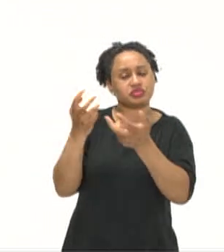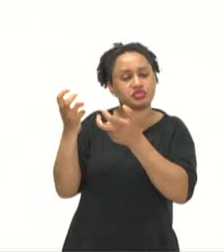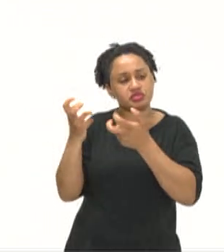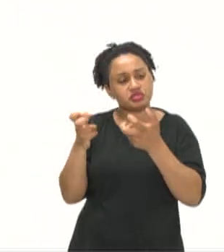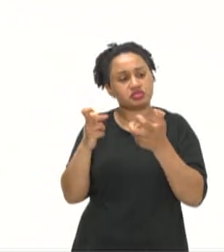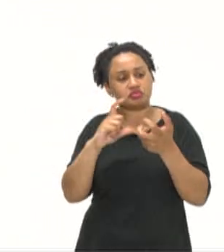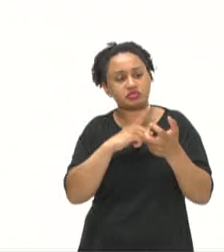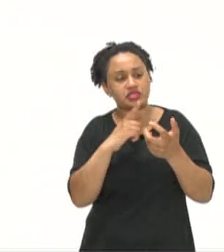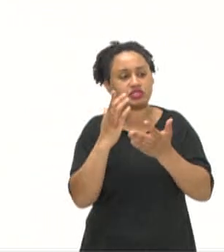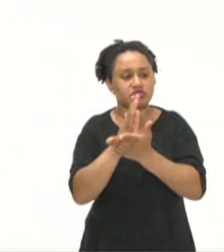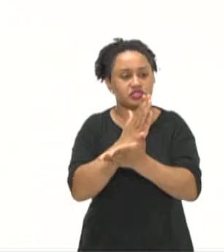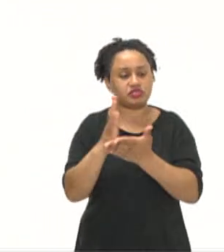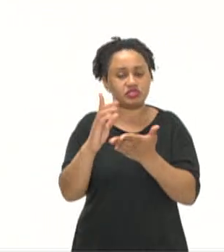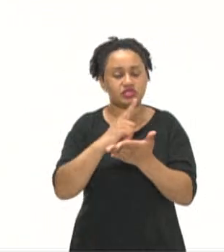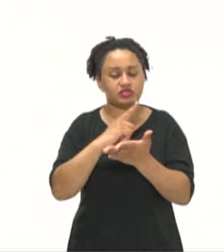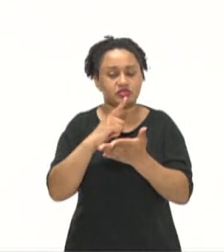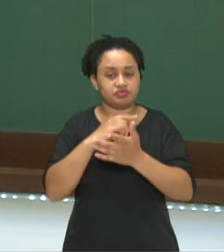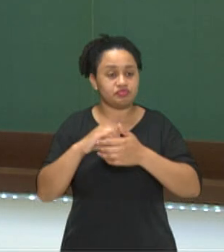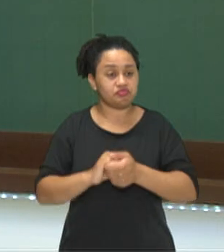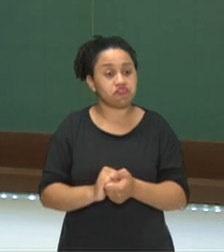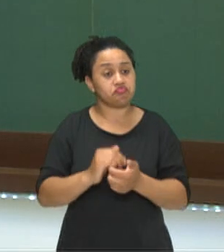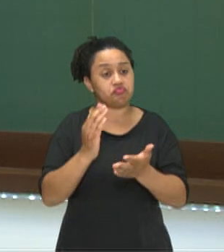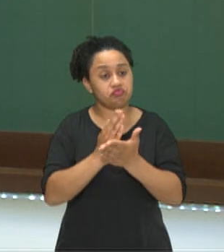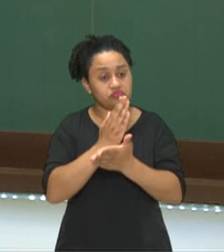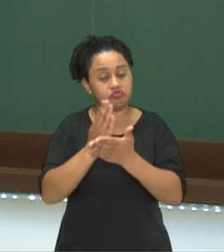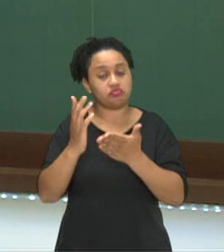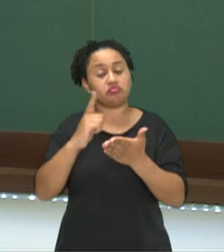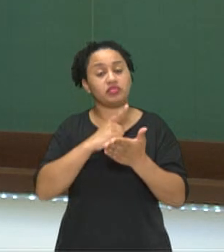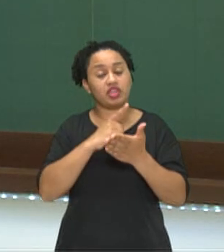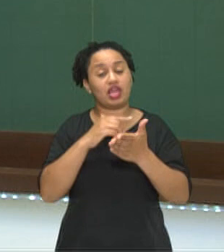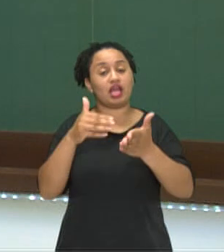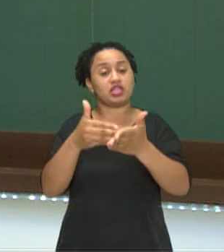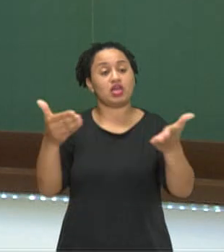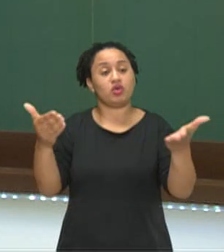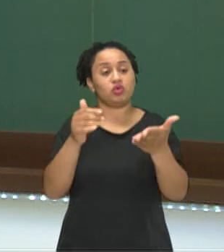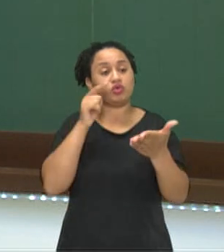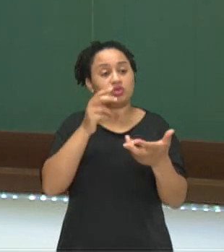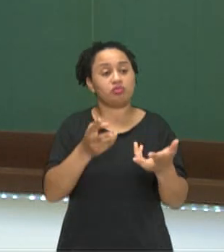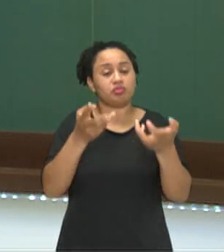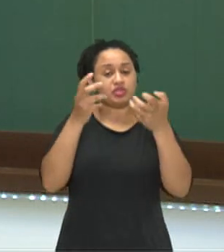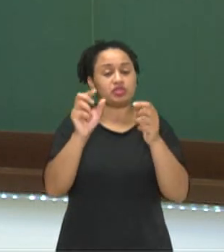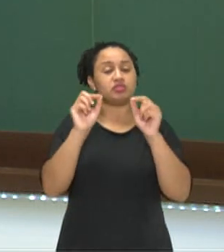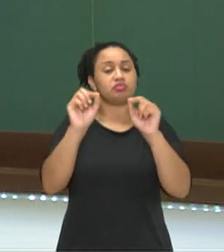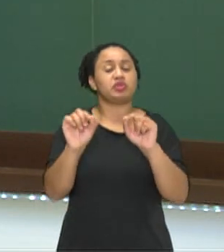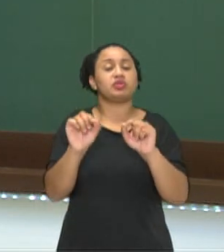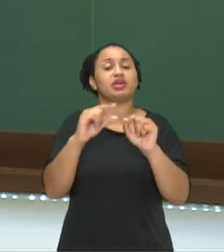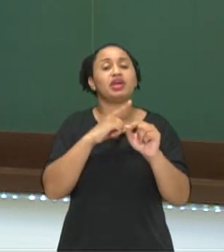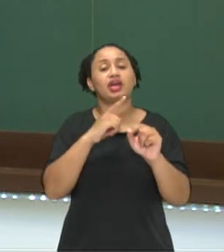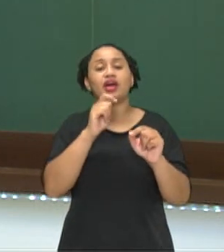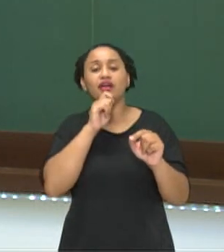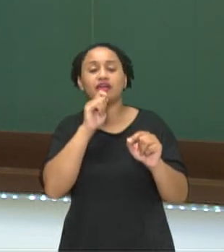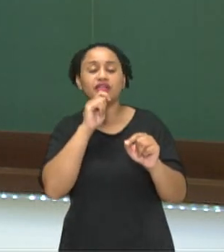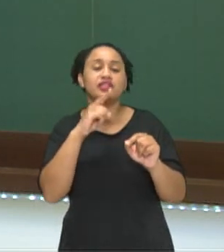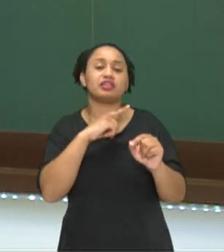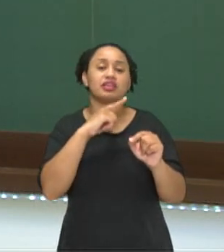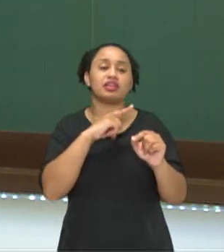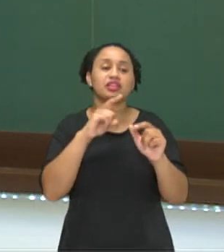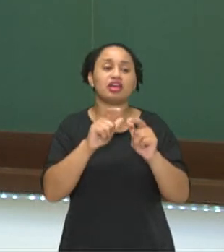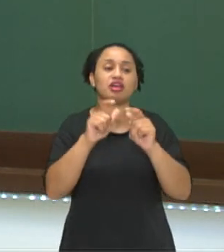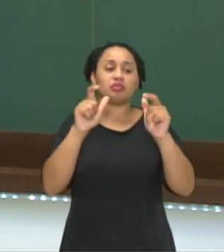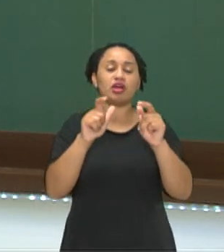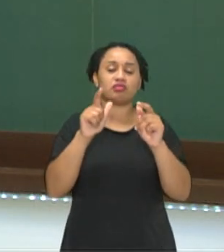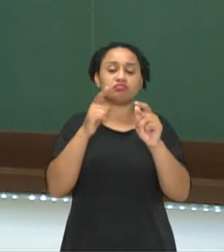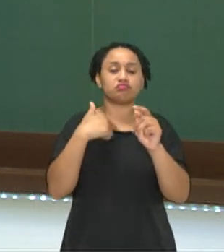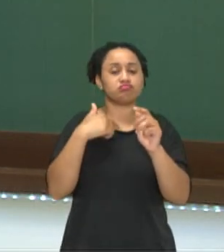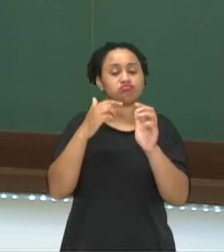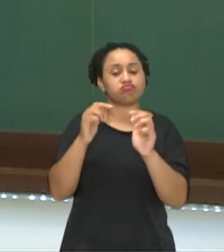essa divisão. E a partir dessa divisão consegue-se até os dias de hoje perceber o quê? Ainda uma maior